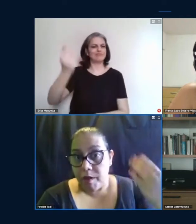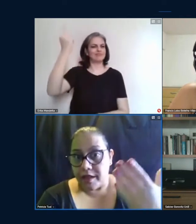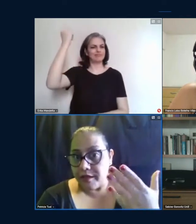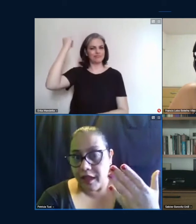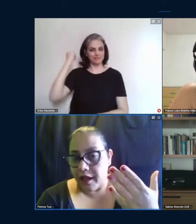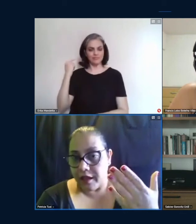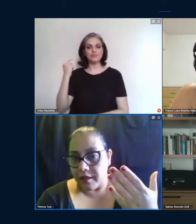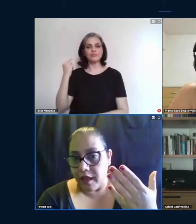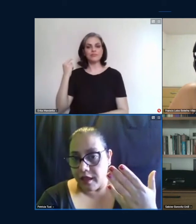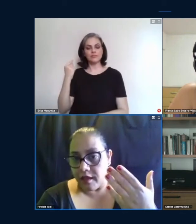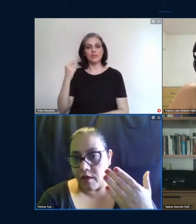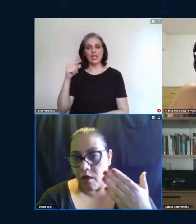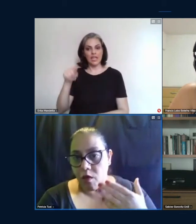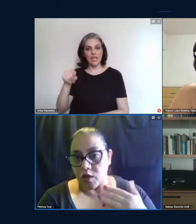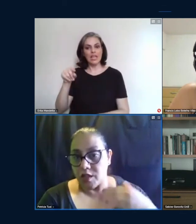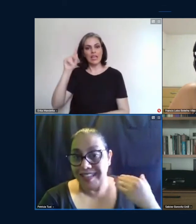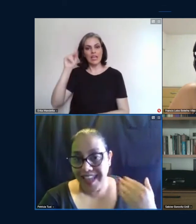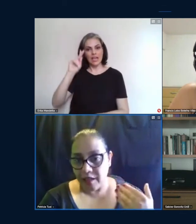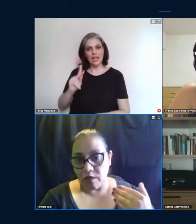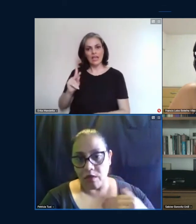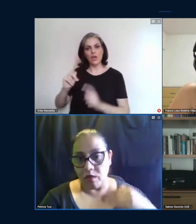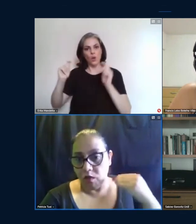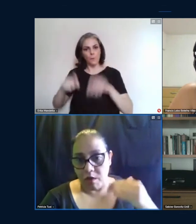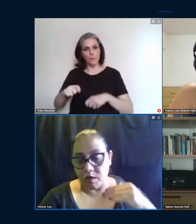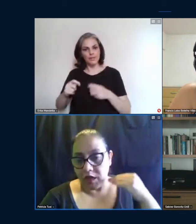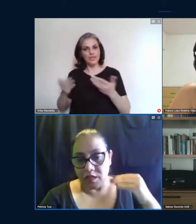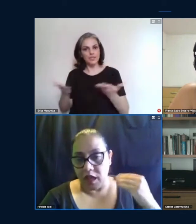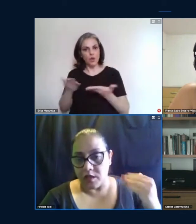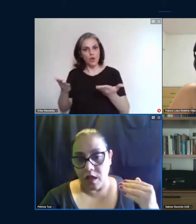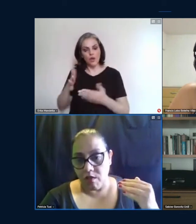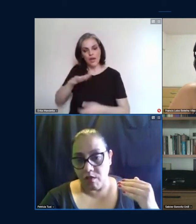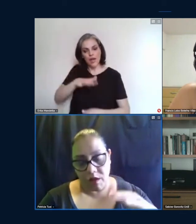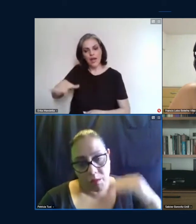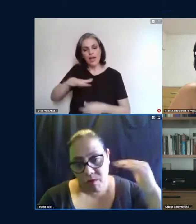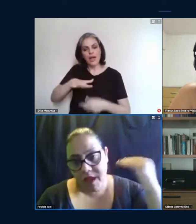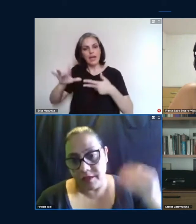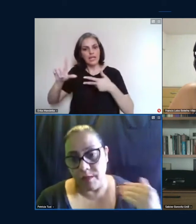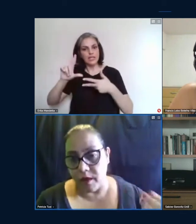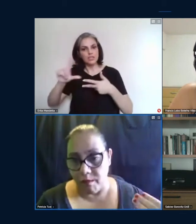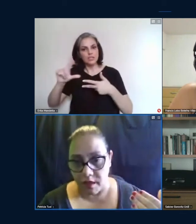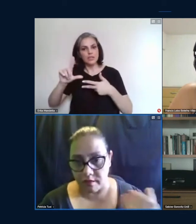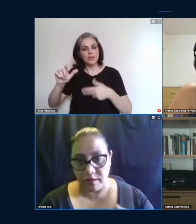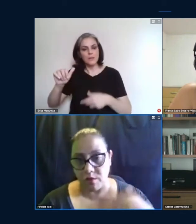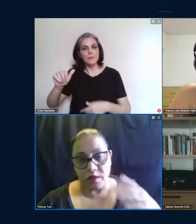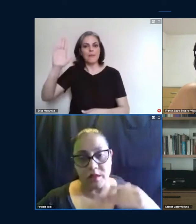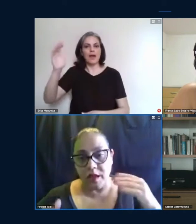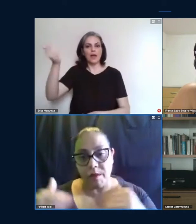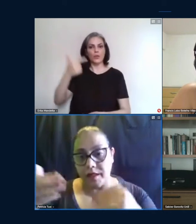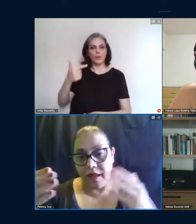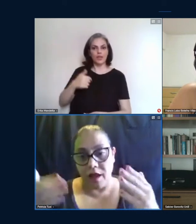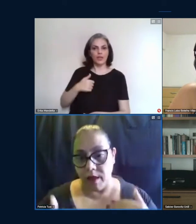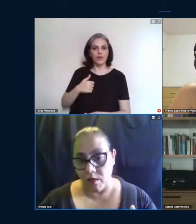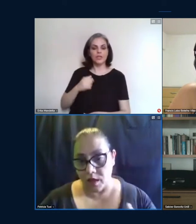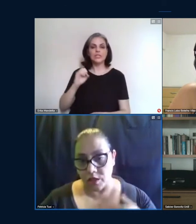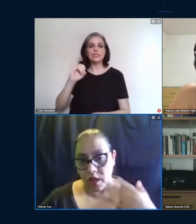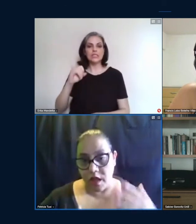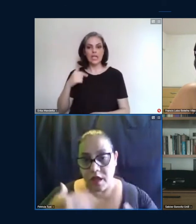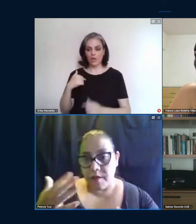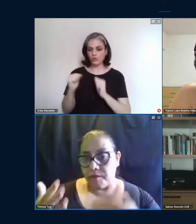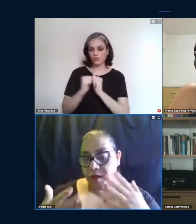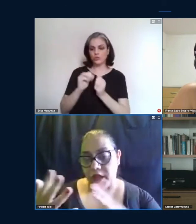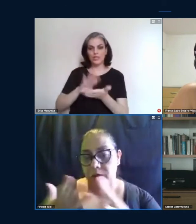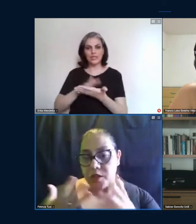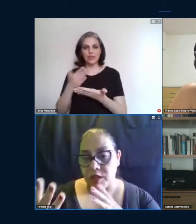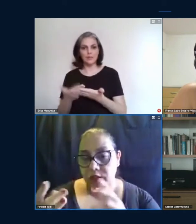a competência que a Érica tem hoje dentro do âmbito legislativo, é muito mesmo que a minha, se eu fosse interpretar com ela hoje,